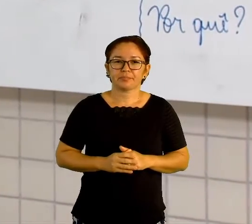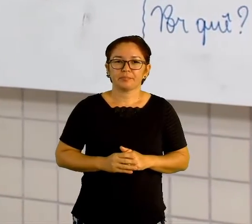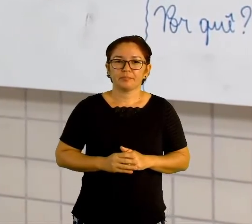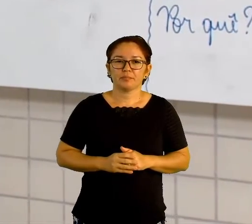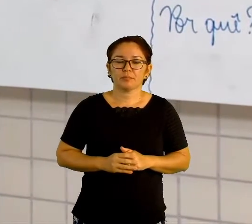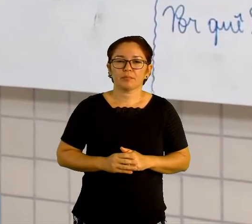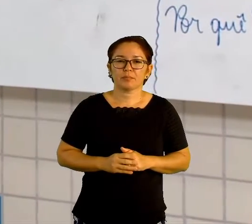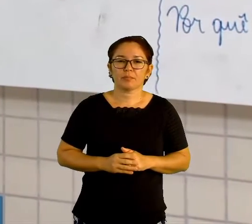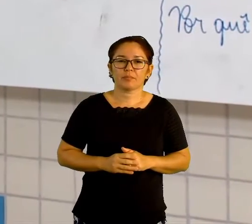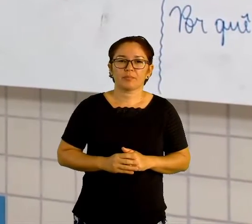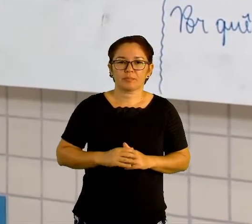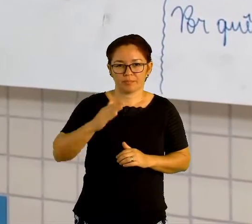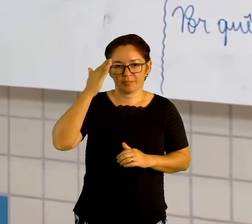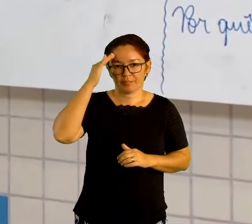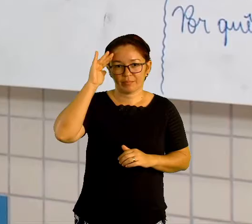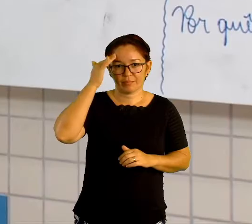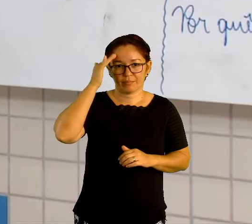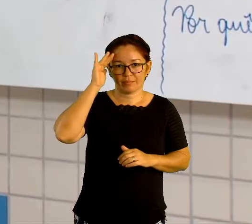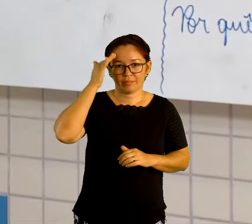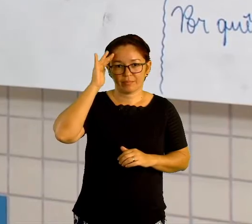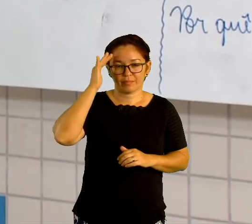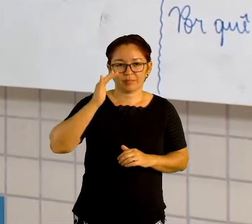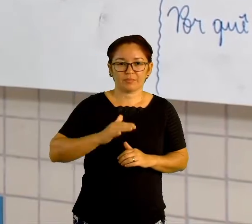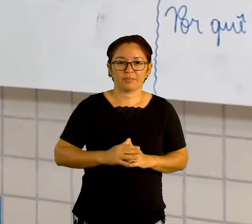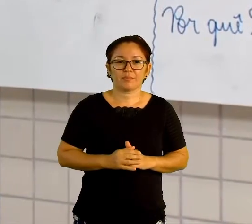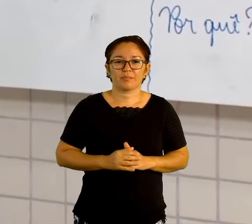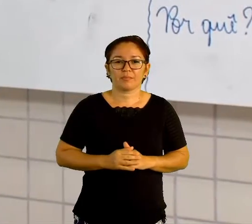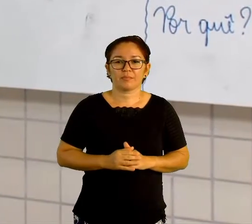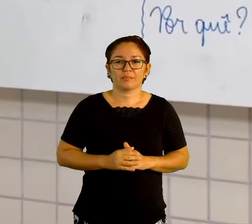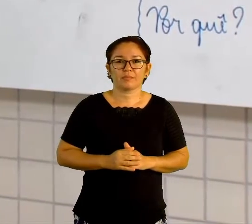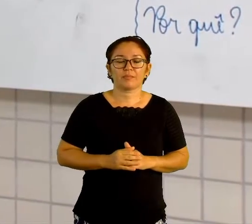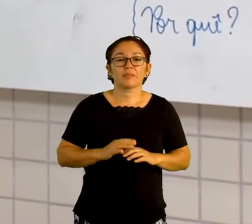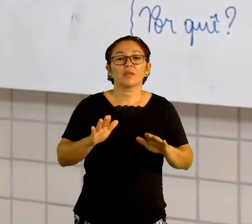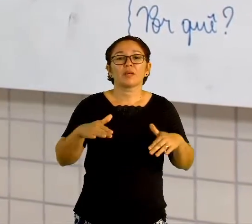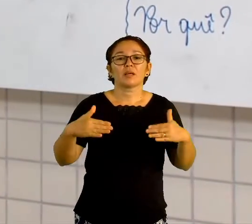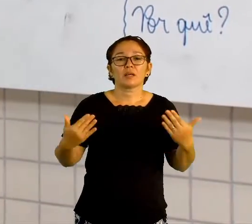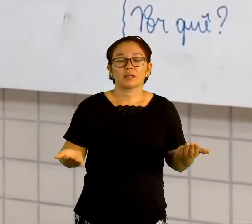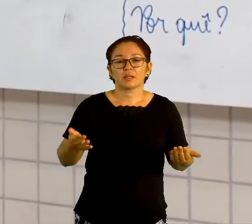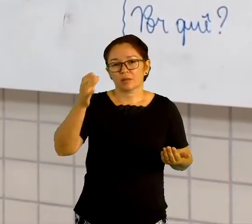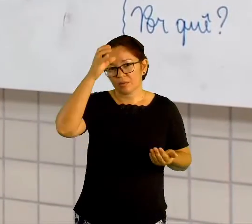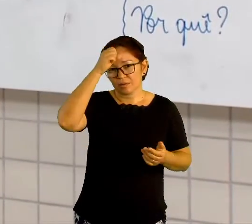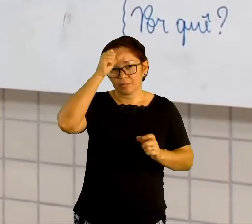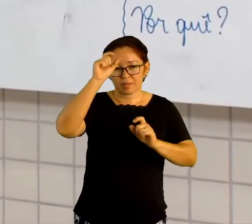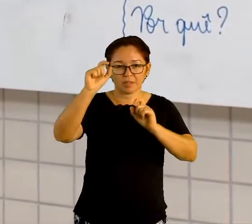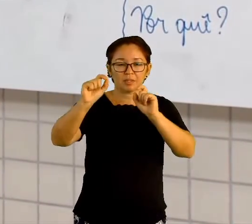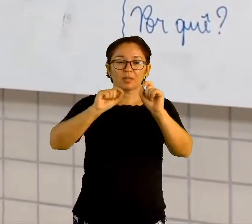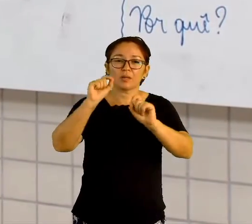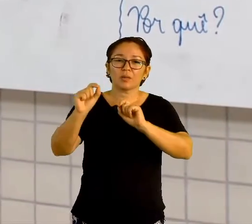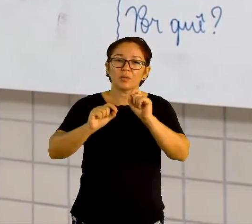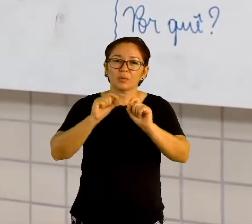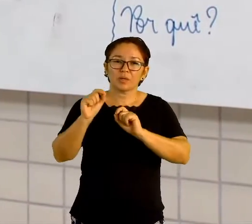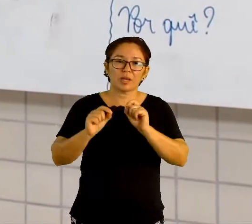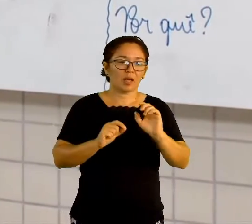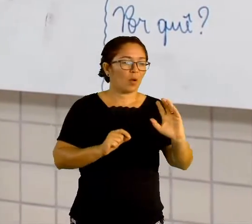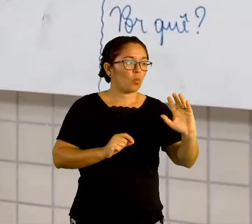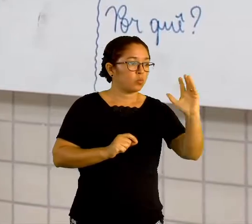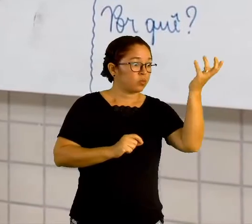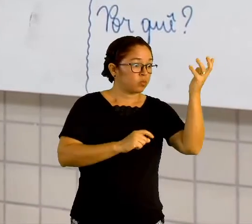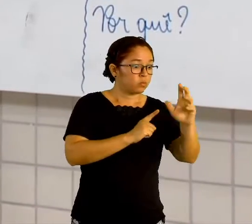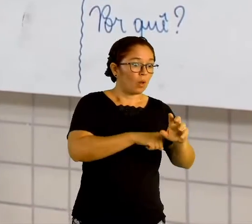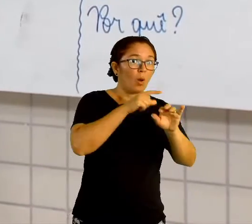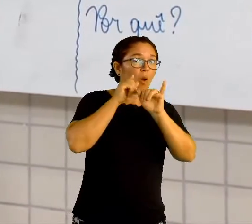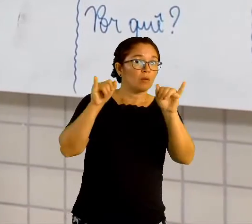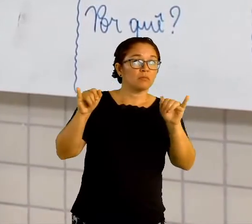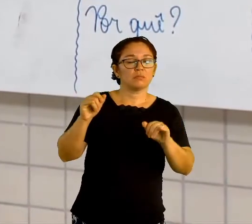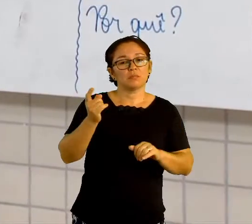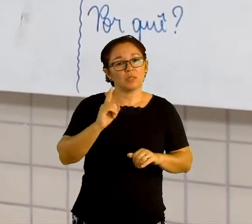mas nem todo acontecimento é de interesse da sociedade. Quais são os assuntos, então,